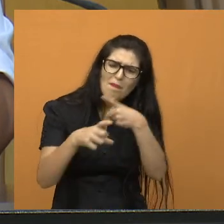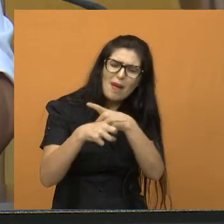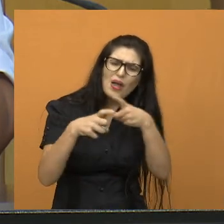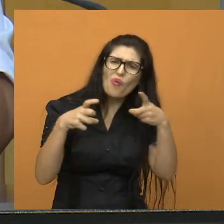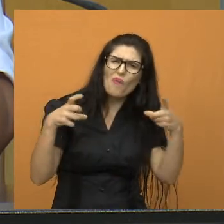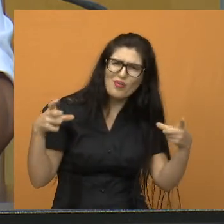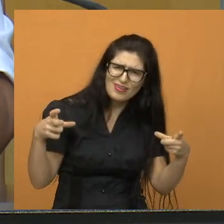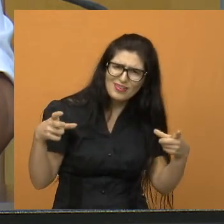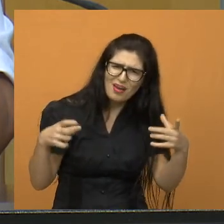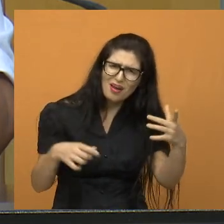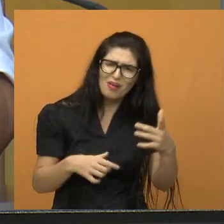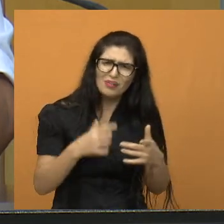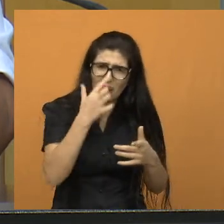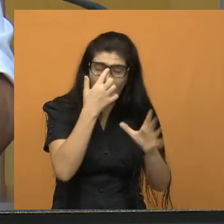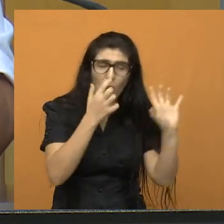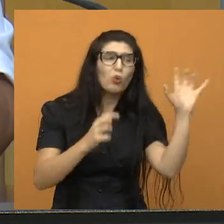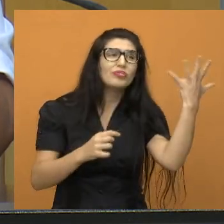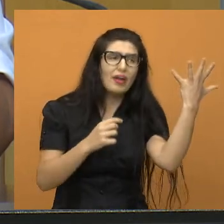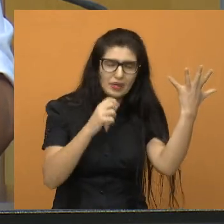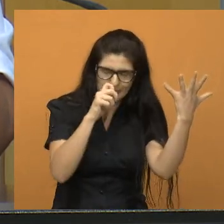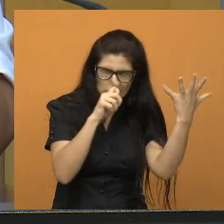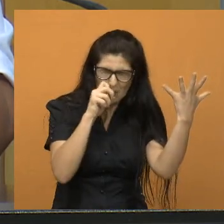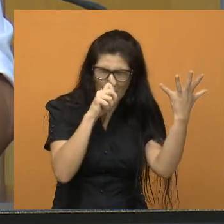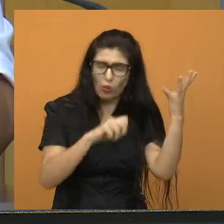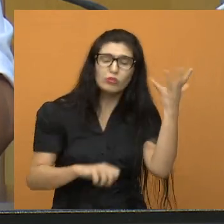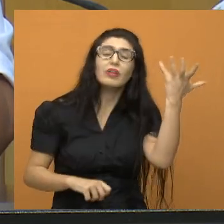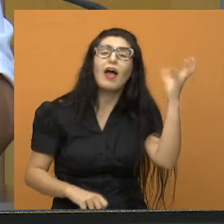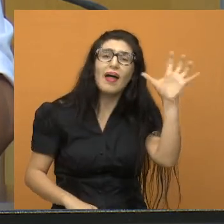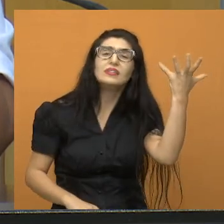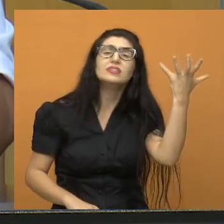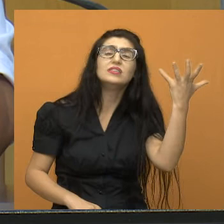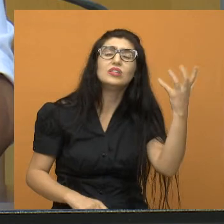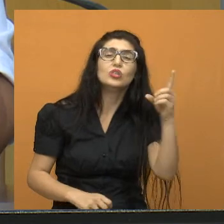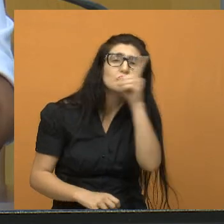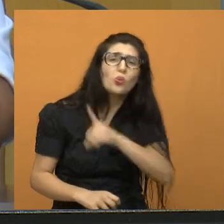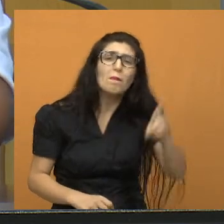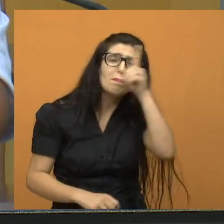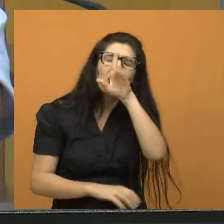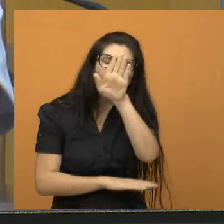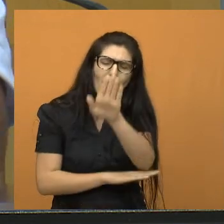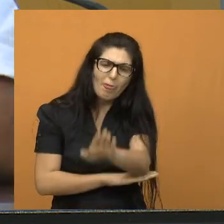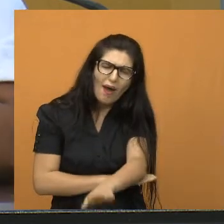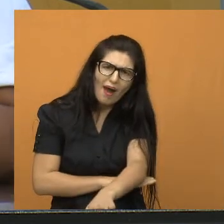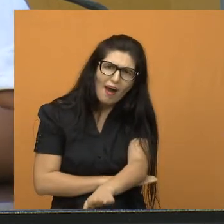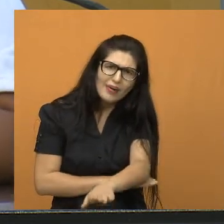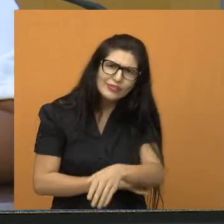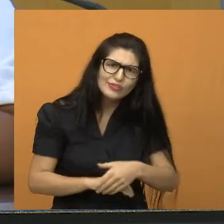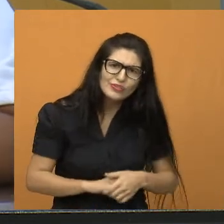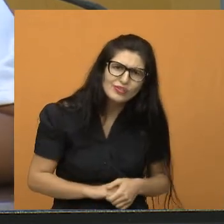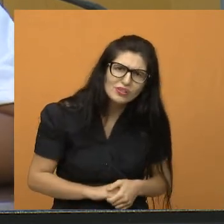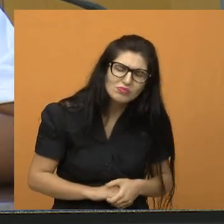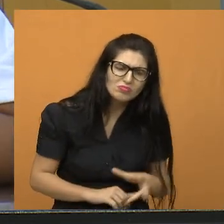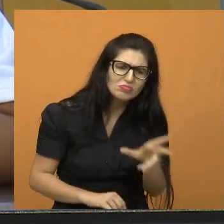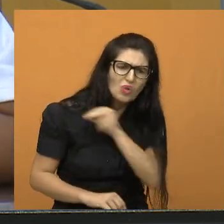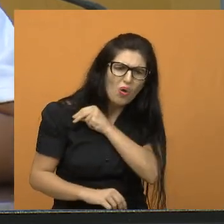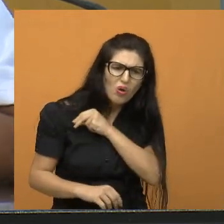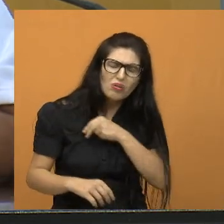com o coordenador ontem, falei, vai ver que é o Faustão que incentiva, né? Porque é o que passa no domingo à